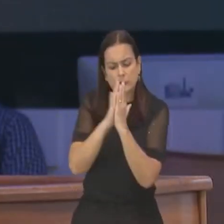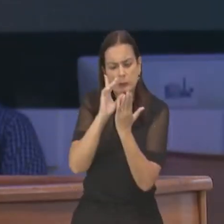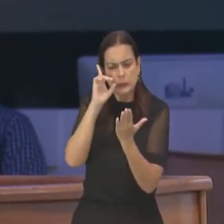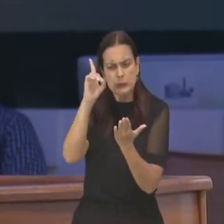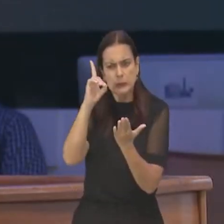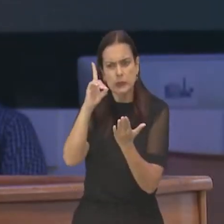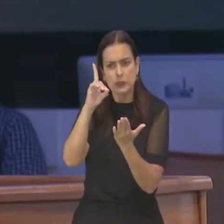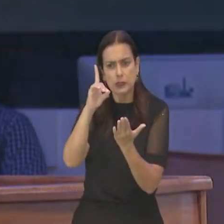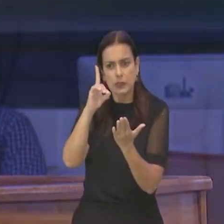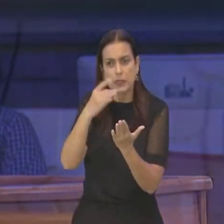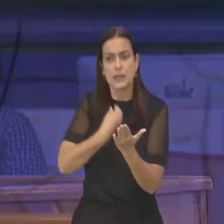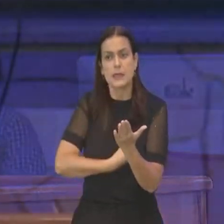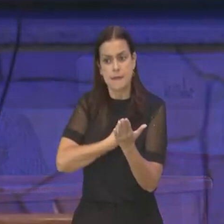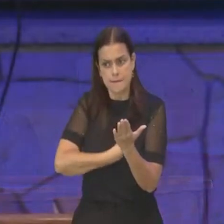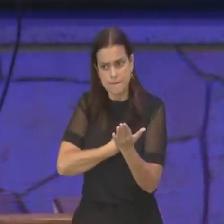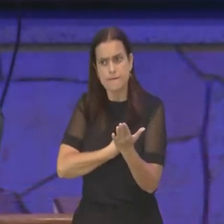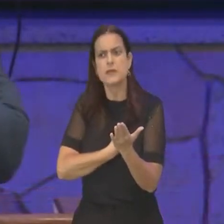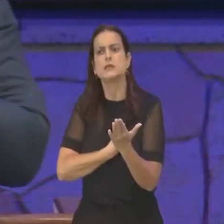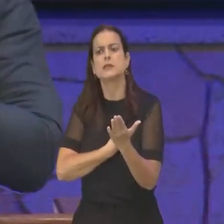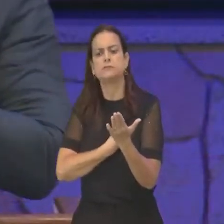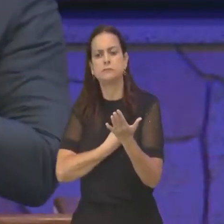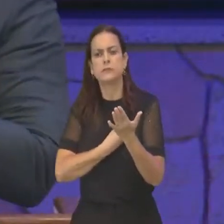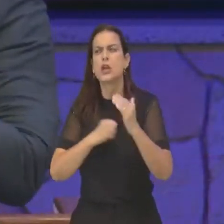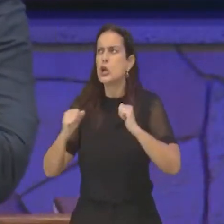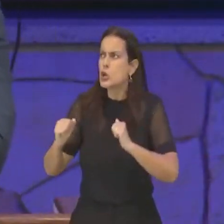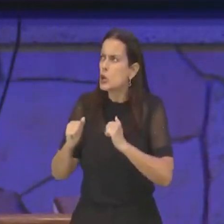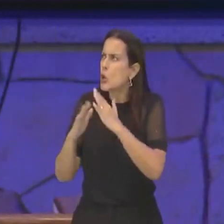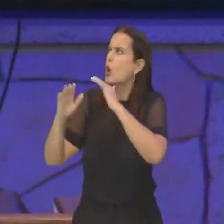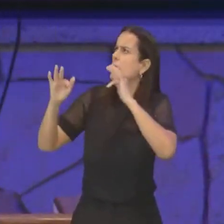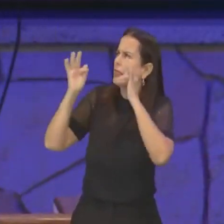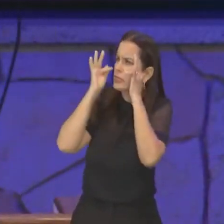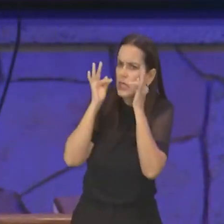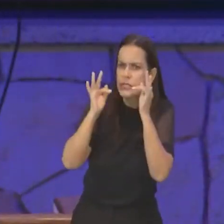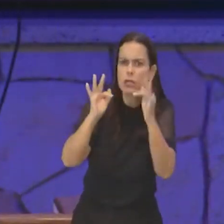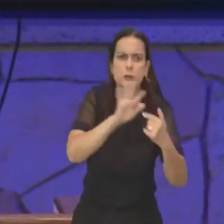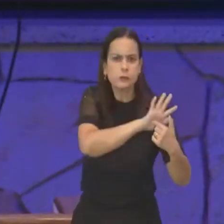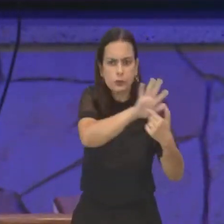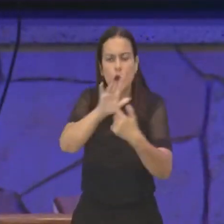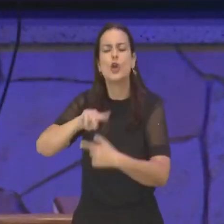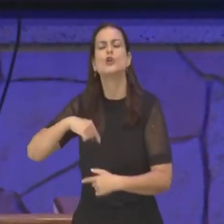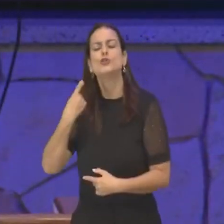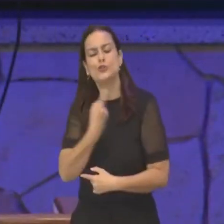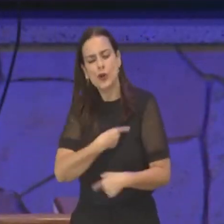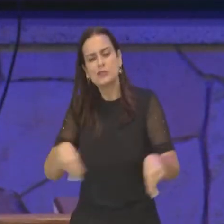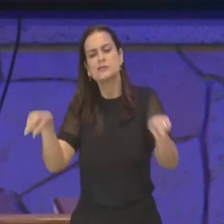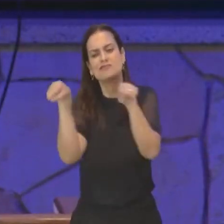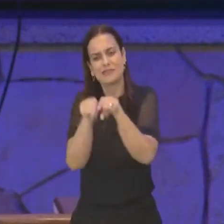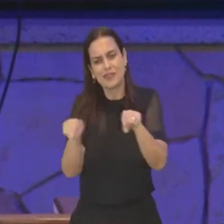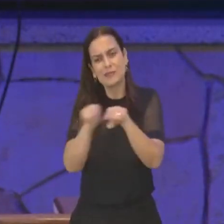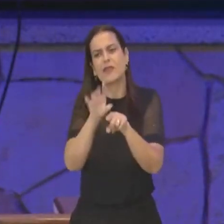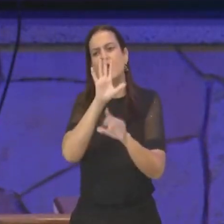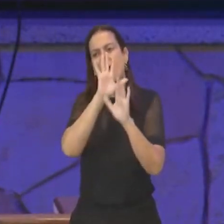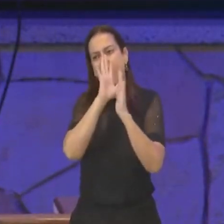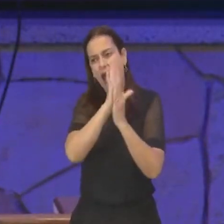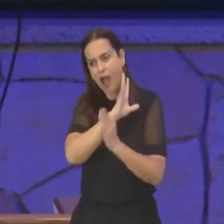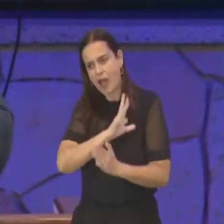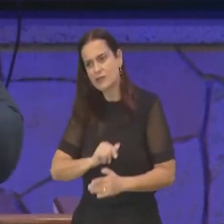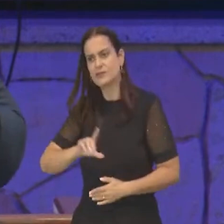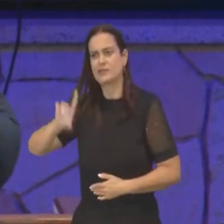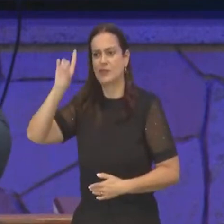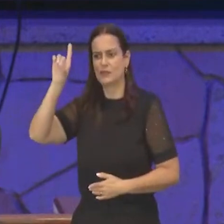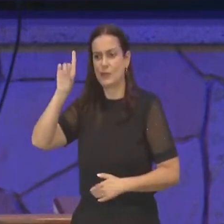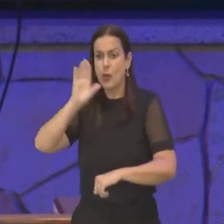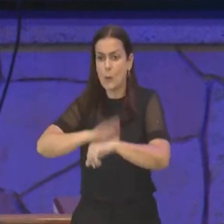palavra, testemunhando a glória de Cristo, dando glórias a Deus, nós estamos adorando. Quando nós oramos, quando